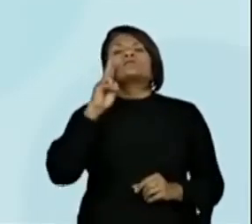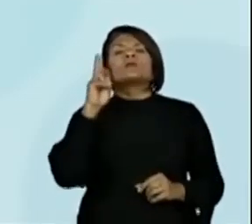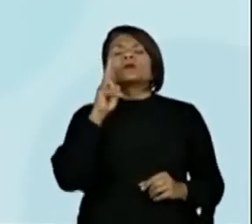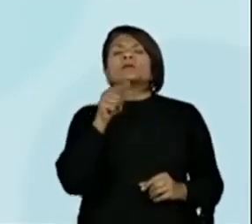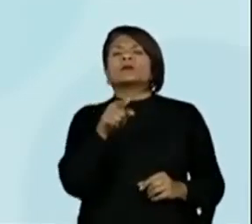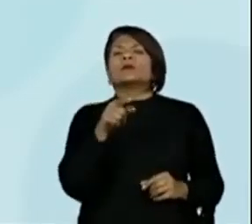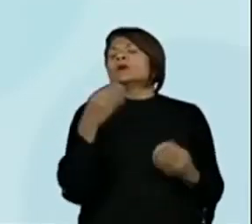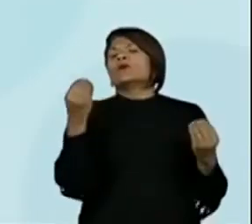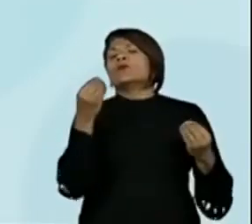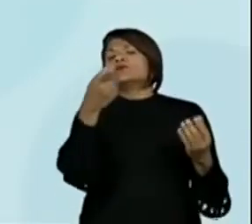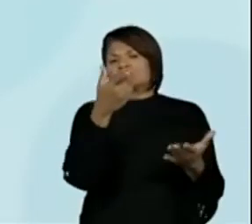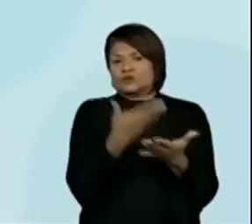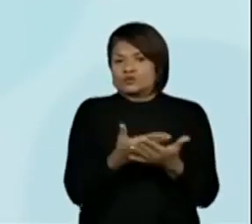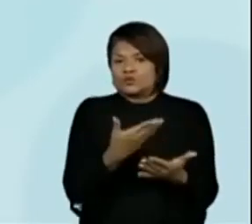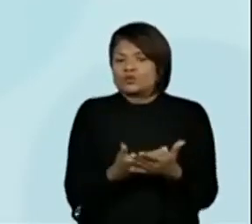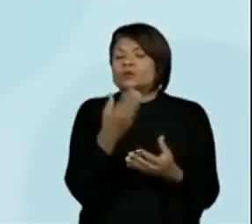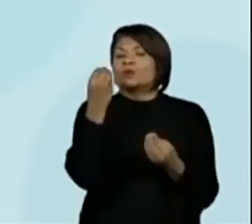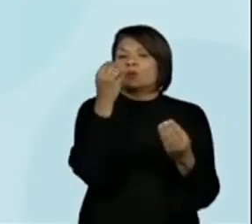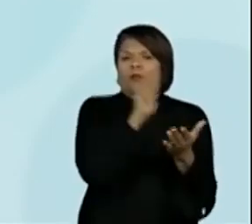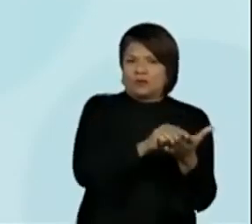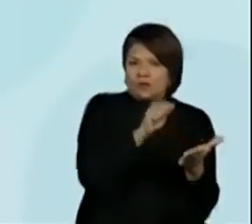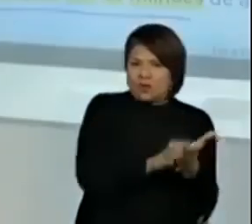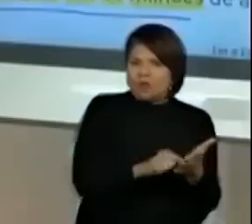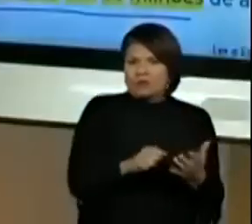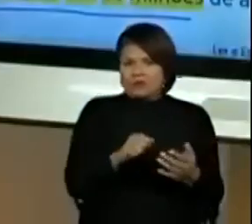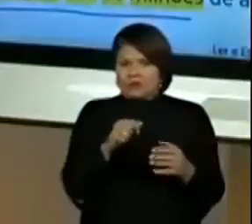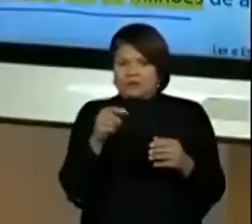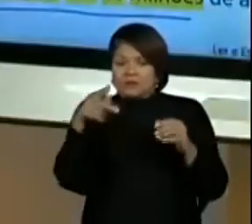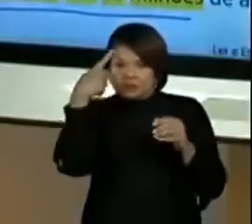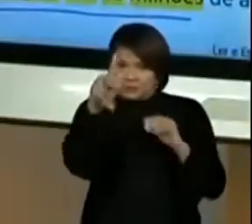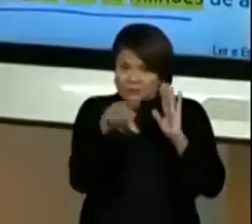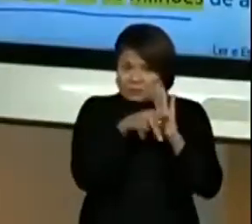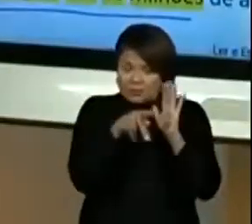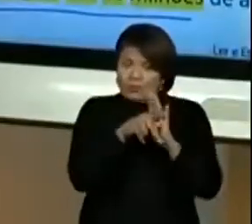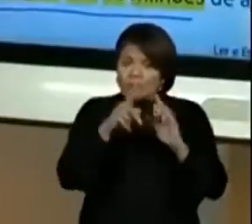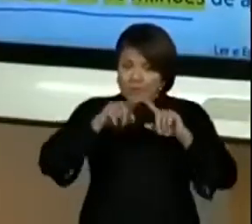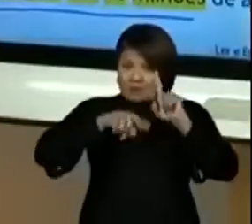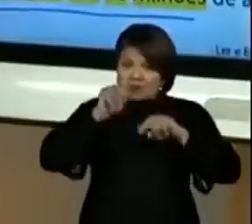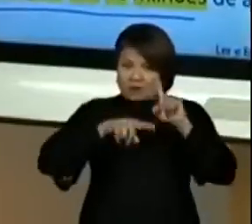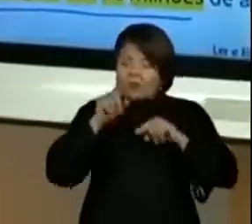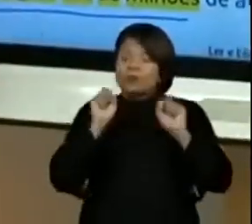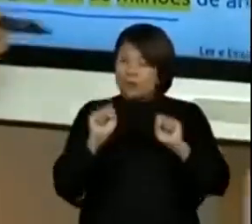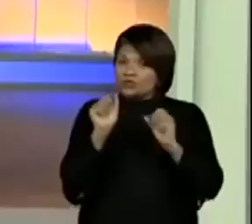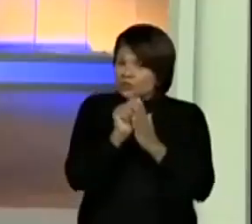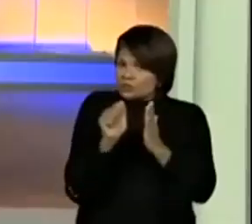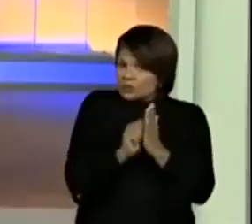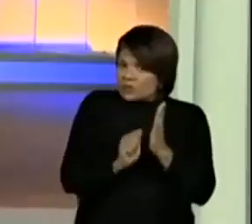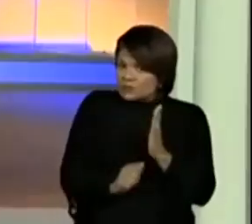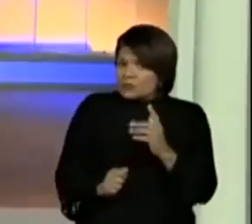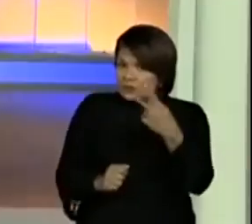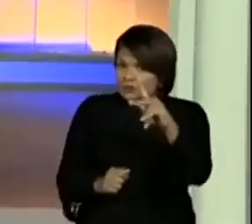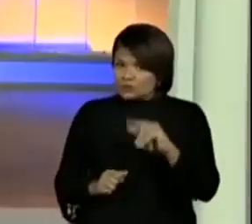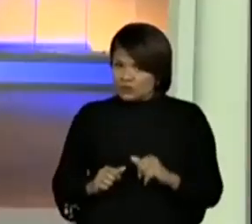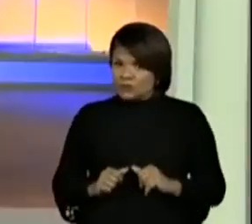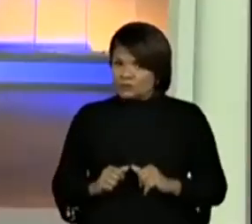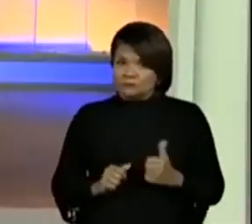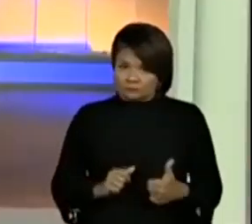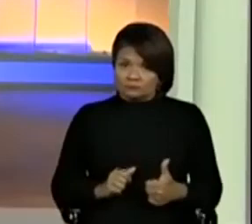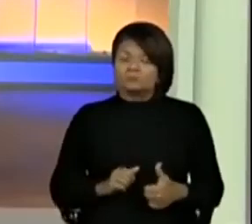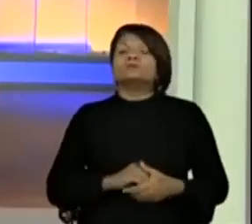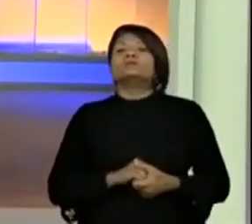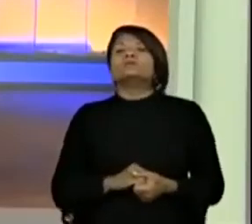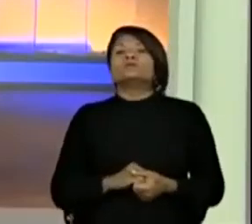como você estuda, como você anota, no seu próprio material você pode fazer essas anotações, beleza? Próximo